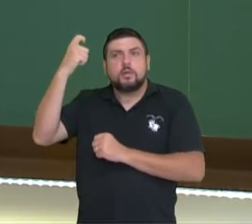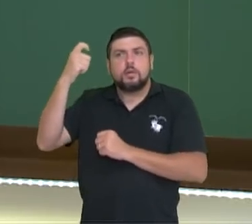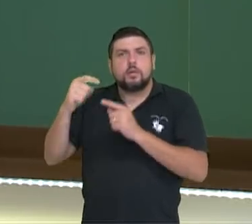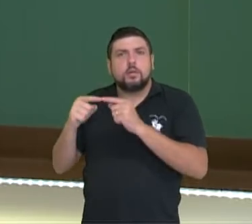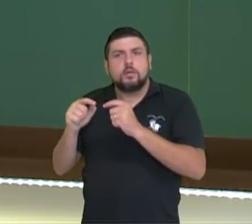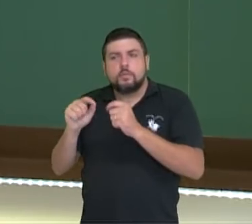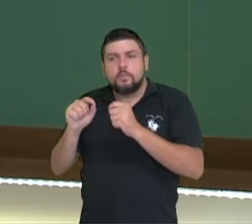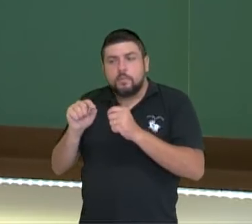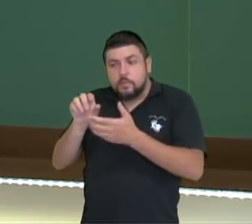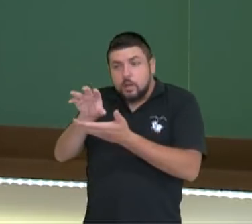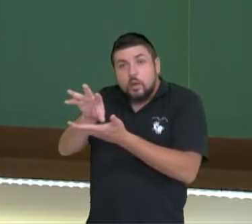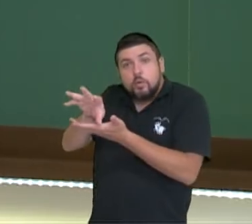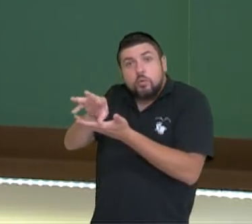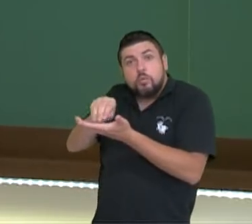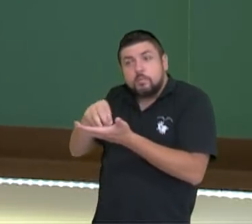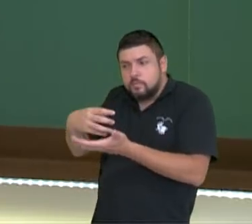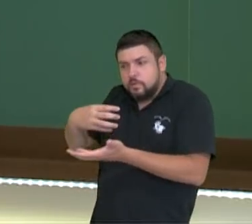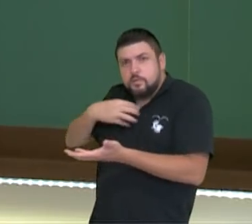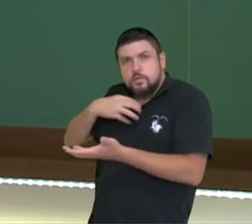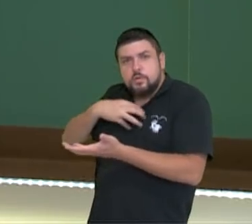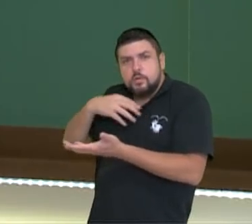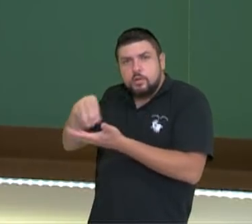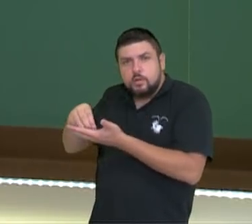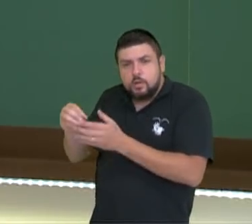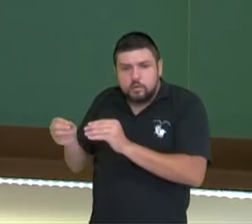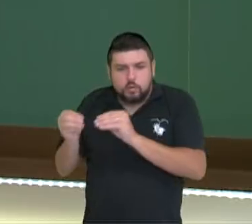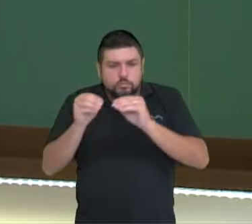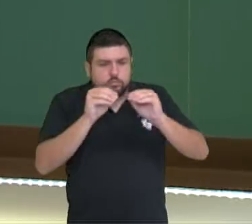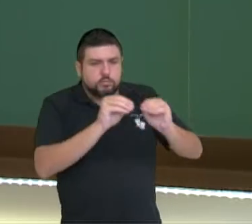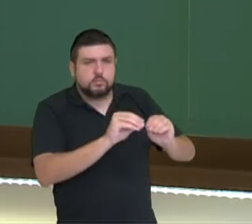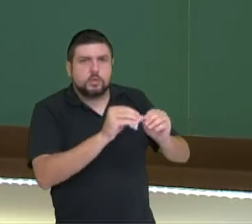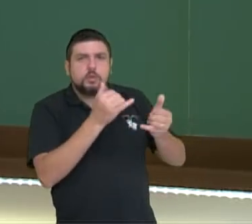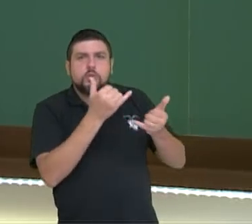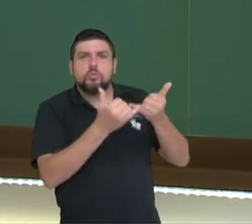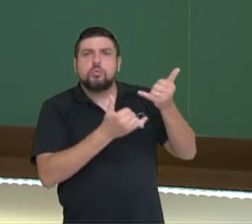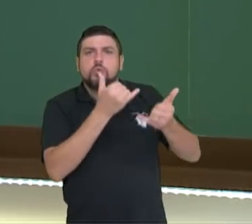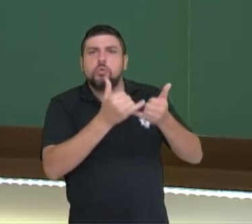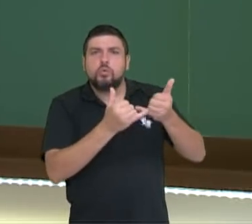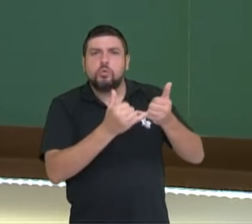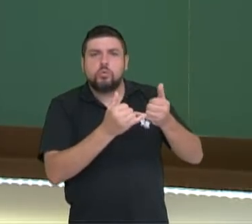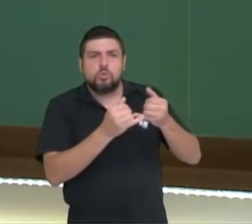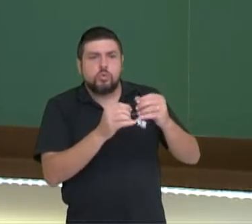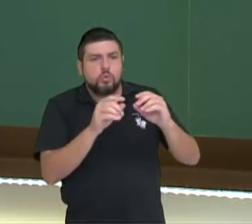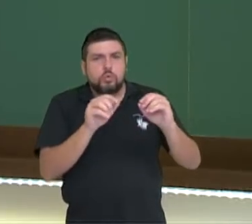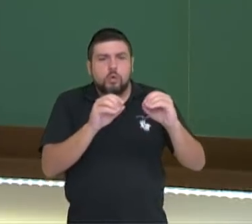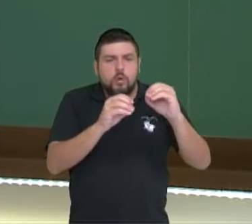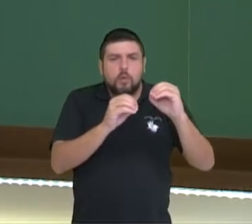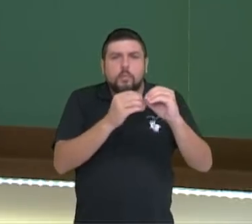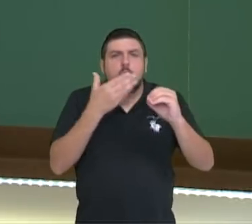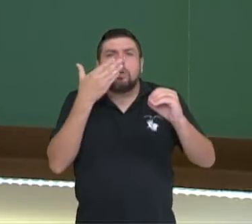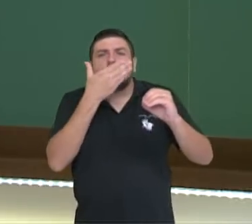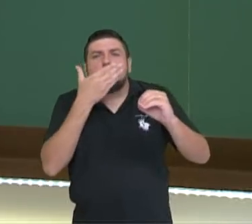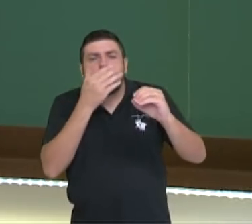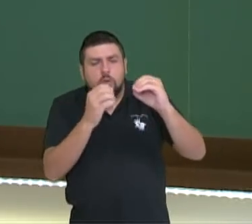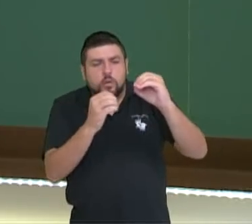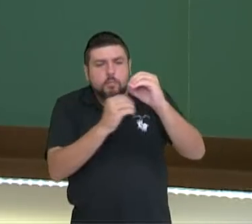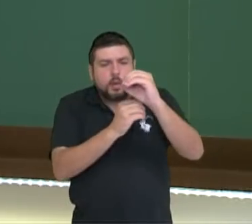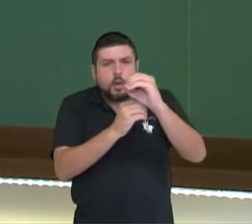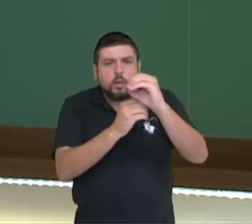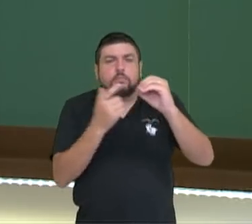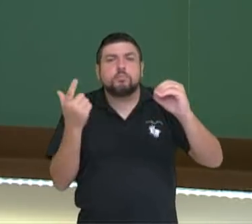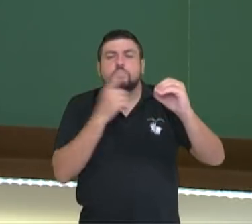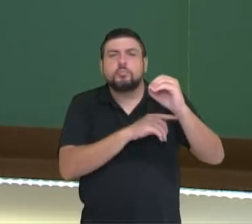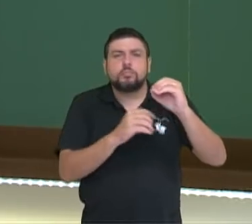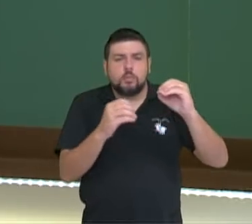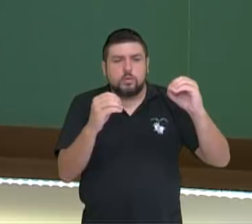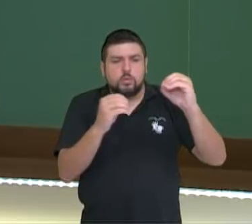Eles repaginaram, reinventaram o antigo jogo da velha. Então a ideia do jogo é o mesmo do jogo da velha. Você tem